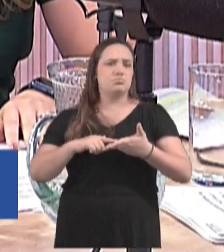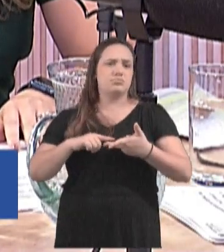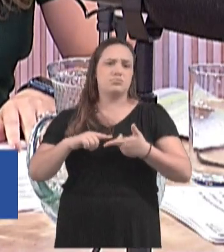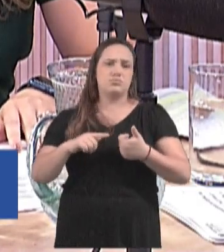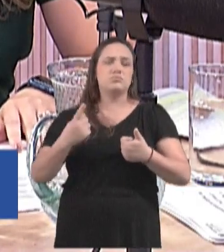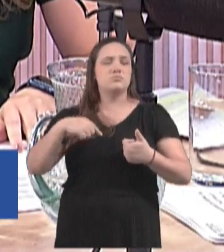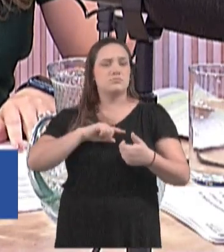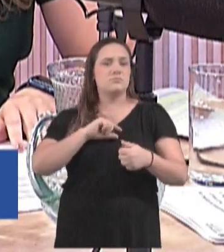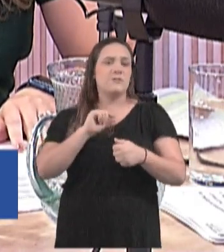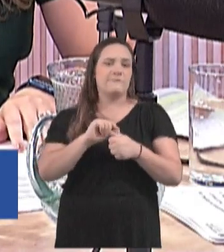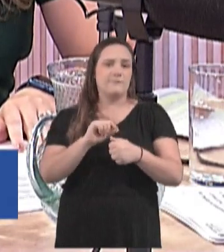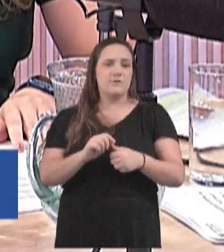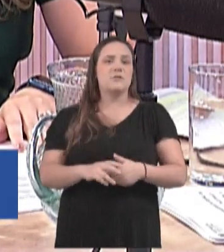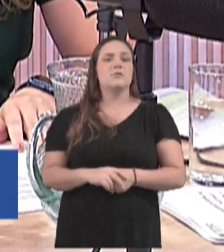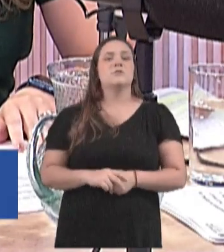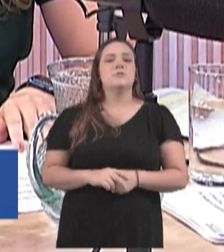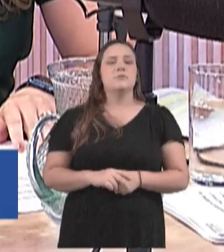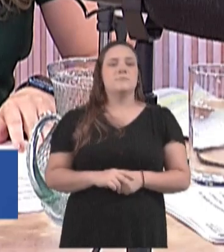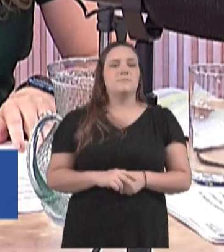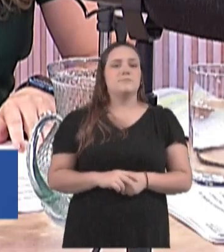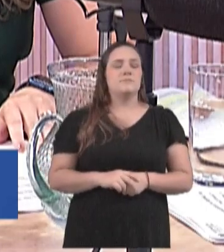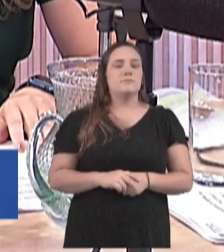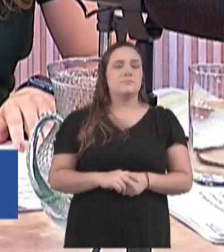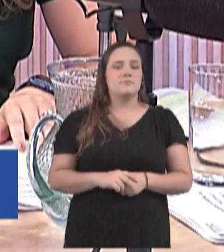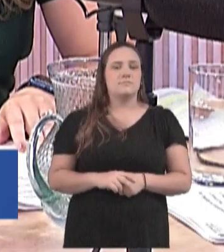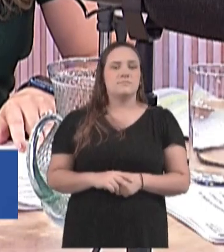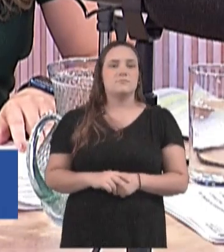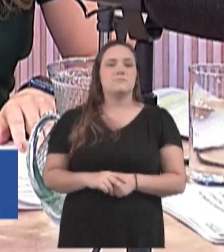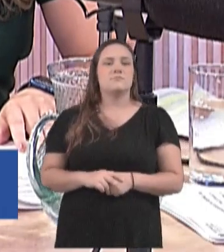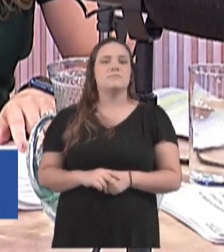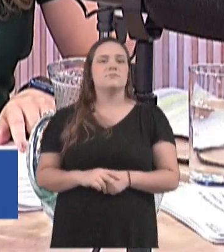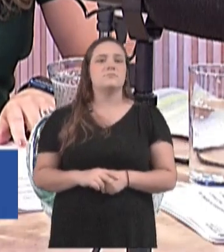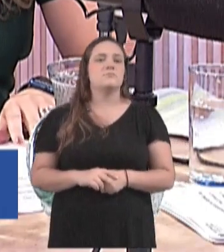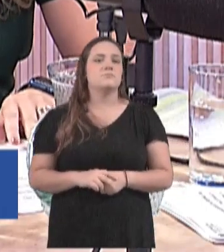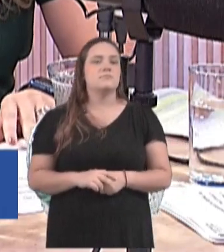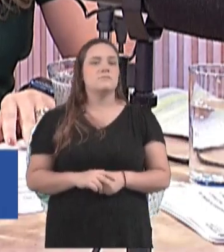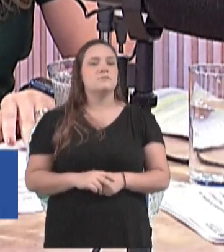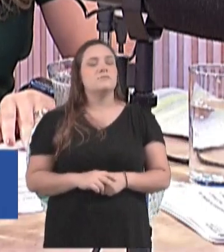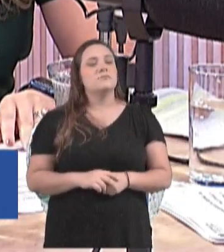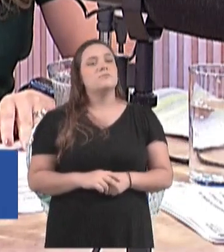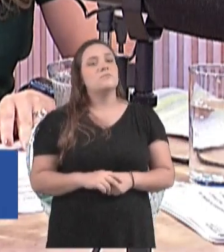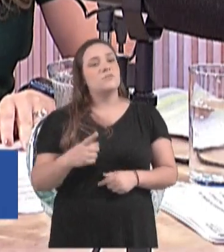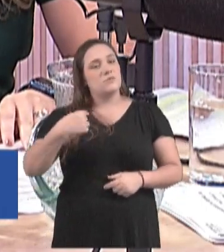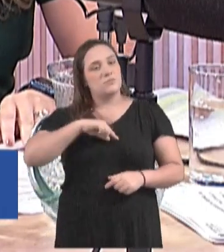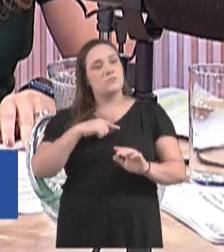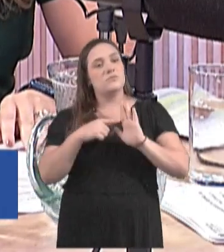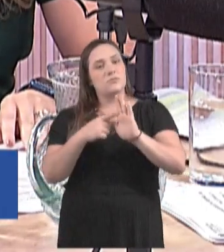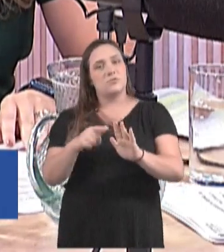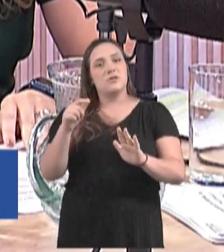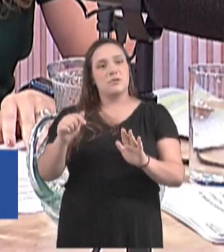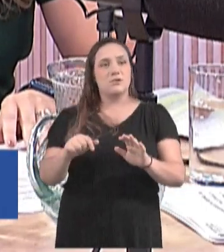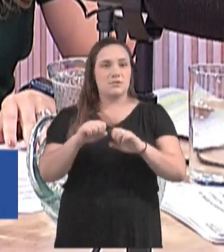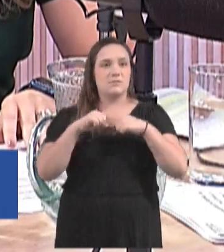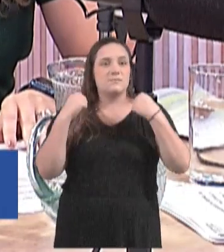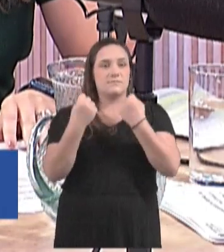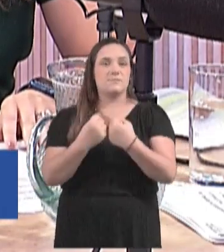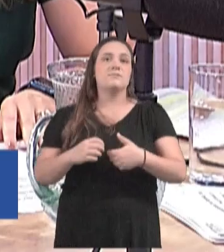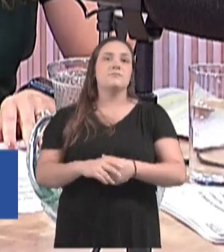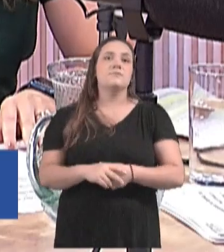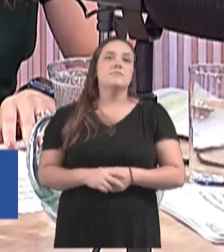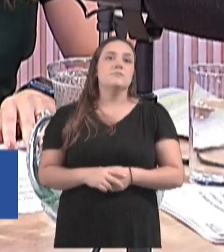várias ações que a gente faz em meio ao ano, que essas ações que a gente vai trazer aqui para vocês nesse